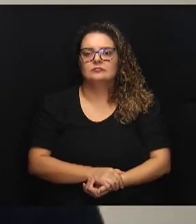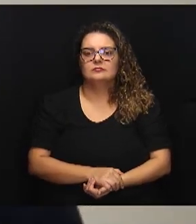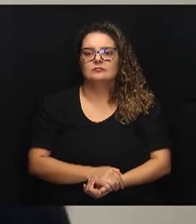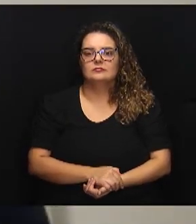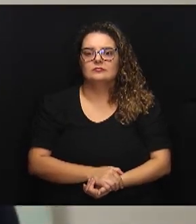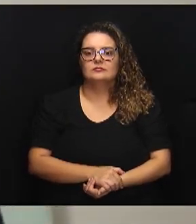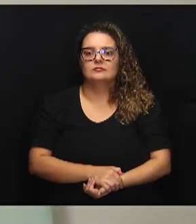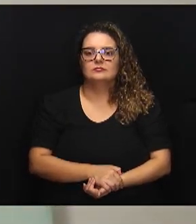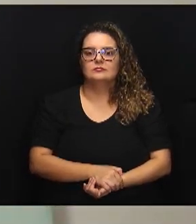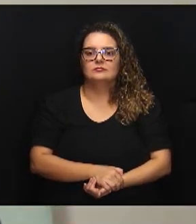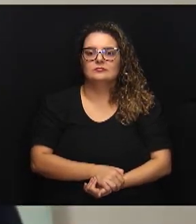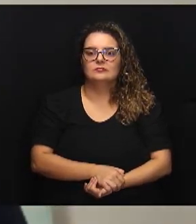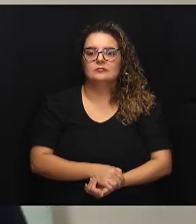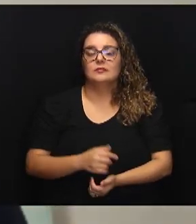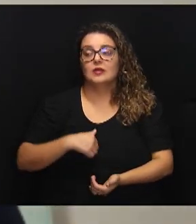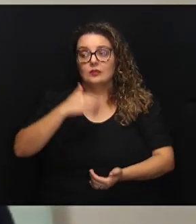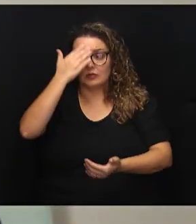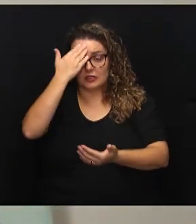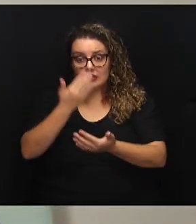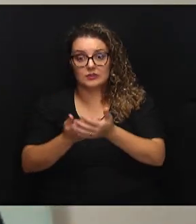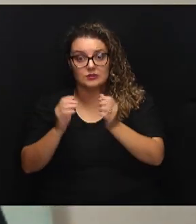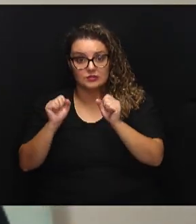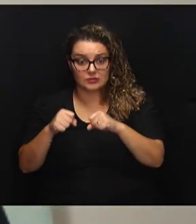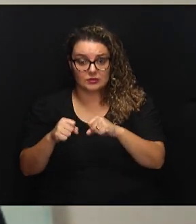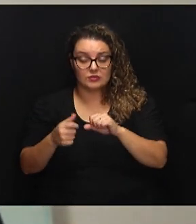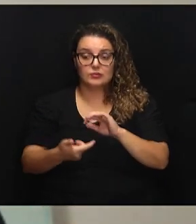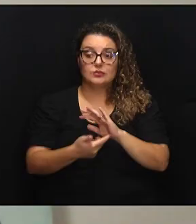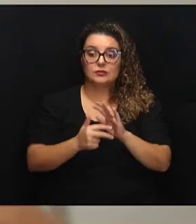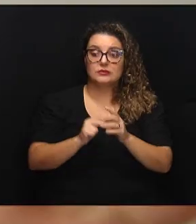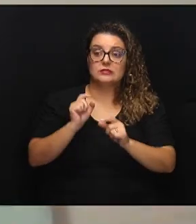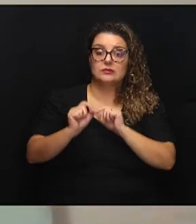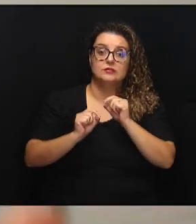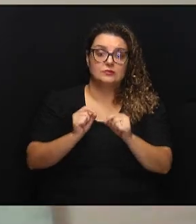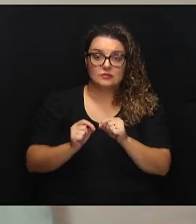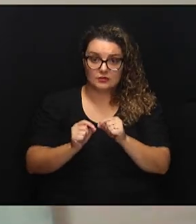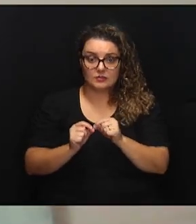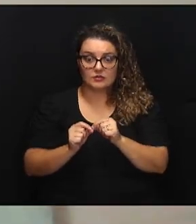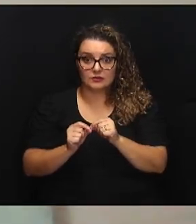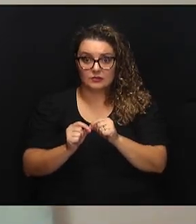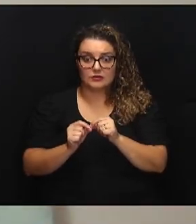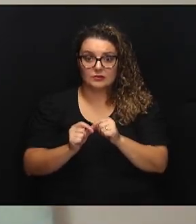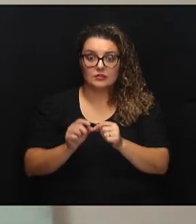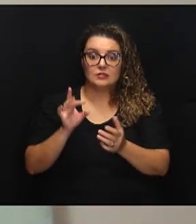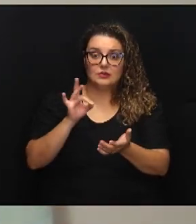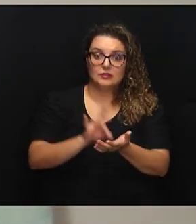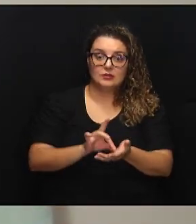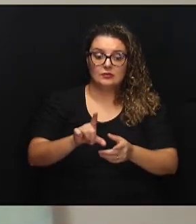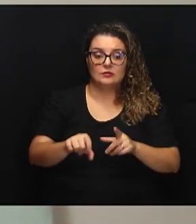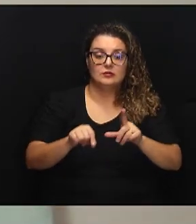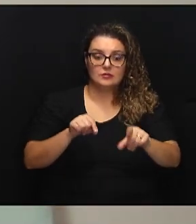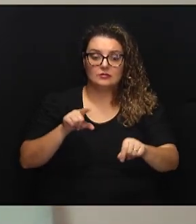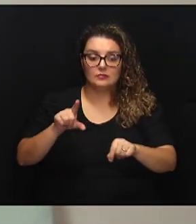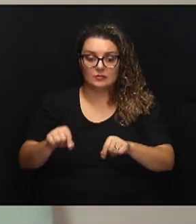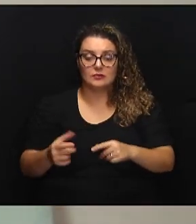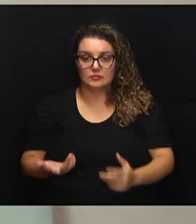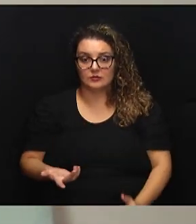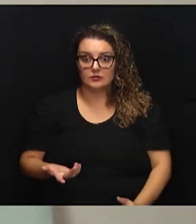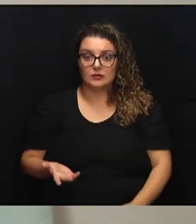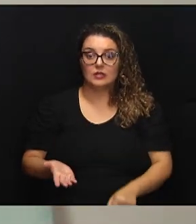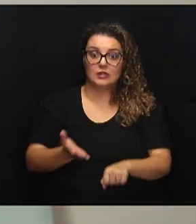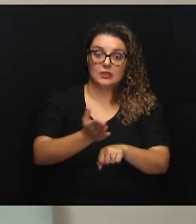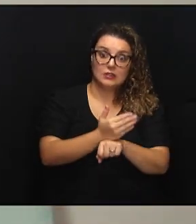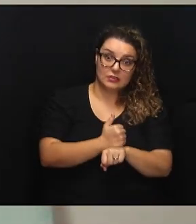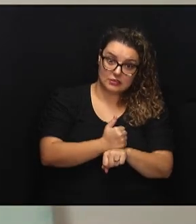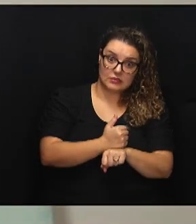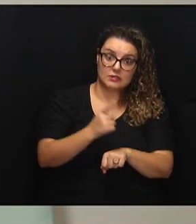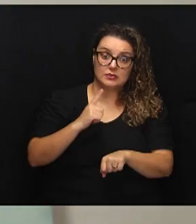Eu acredito que sim, no sentido da gente realmente ter outras opções, né? Então, antes a gente